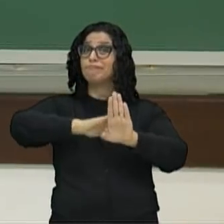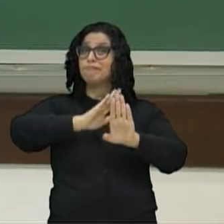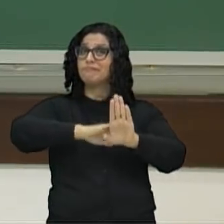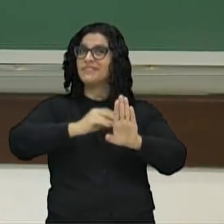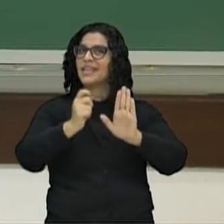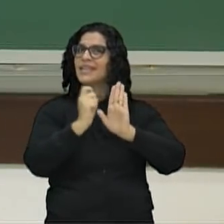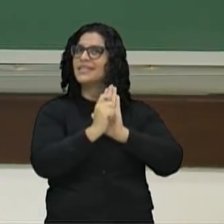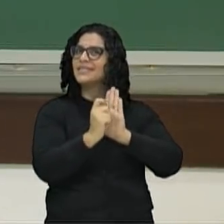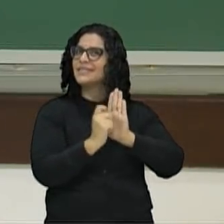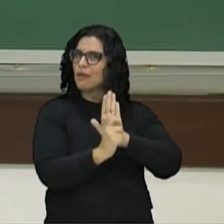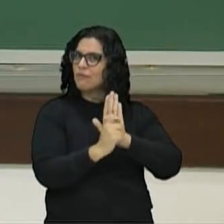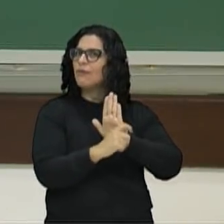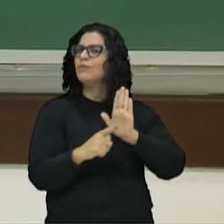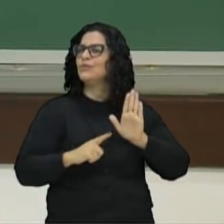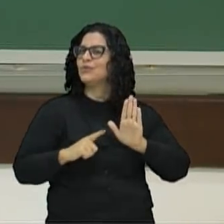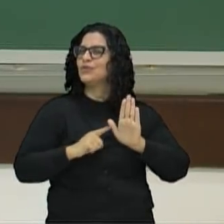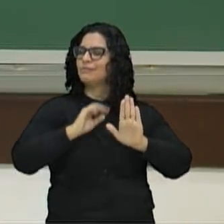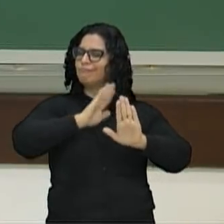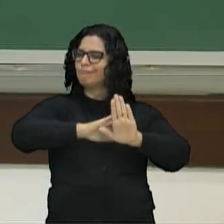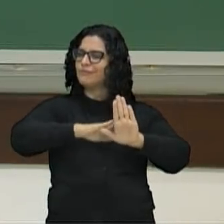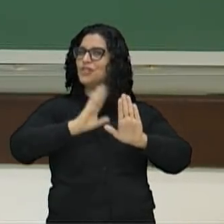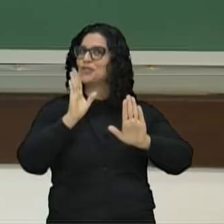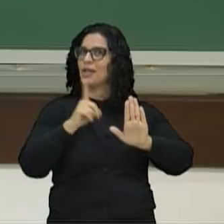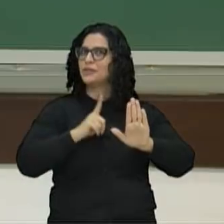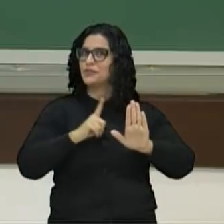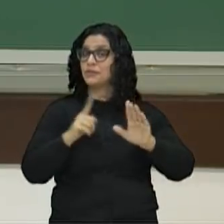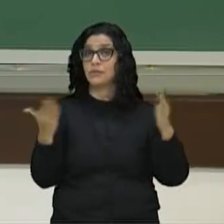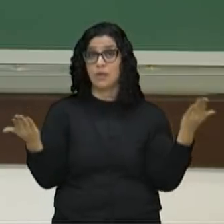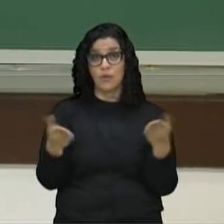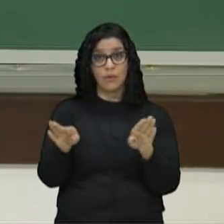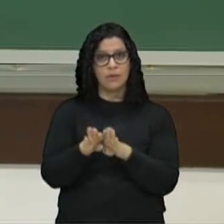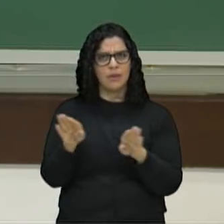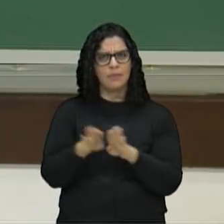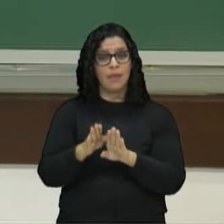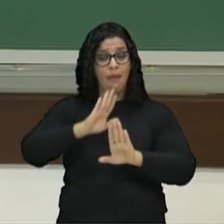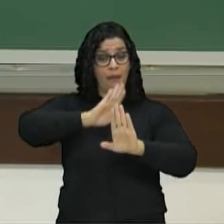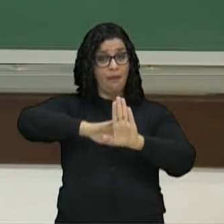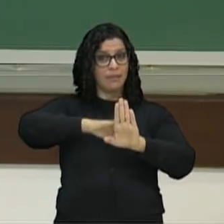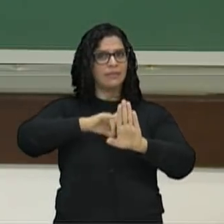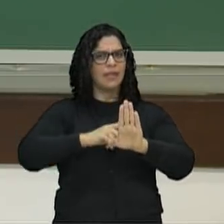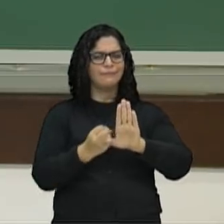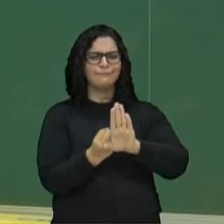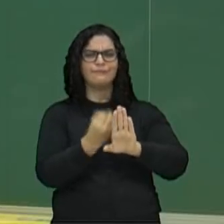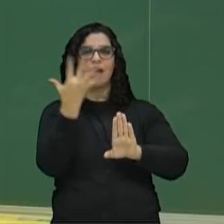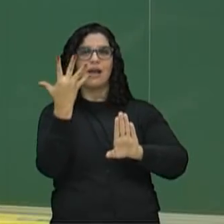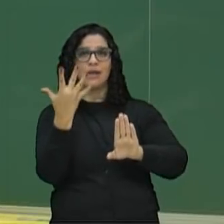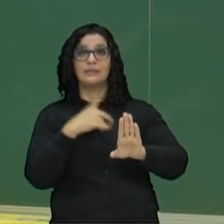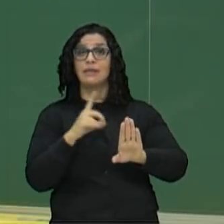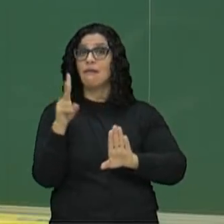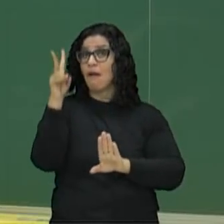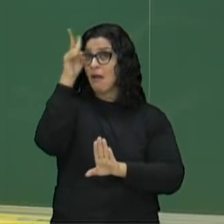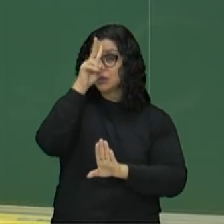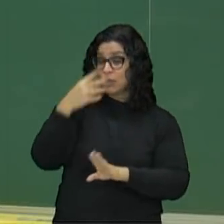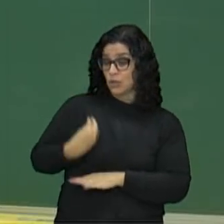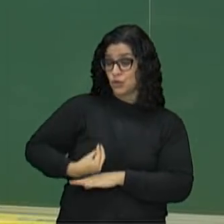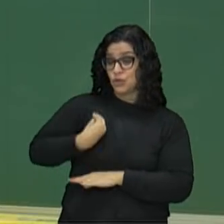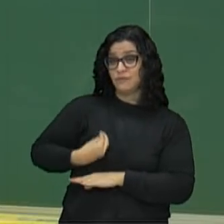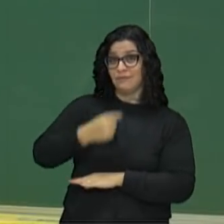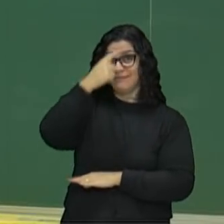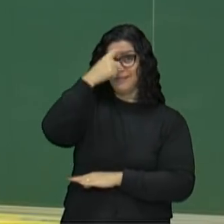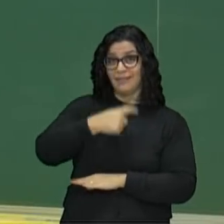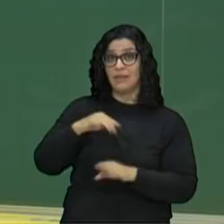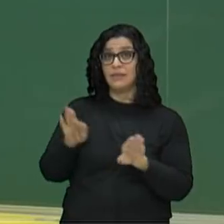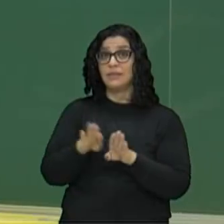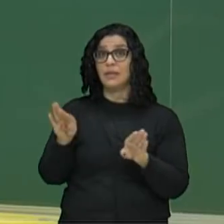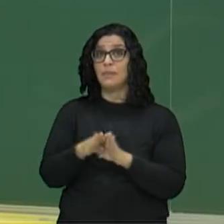ele escreveu essa obra. E atrás dessa obra tem muita coisa. Tem a história de vida dele, tem